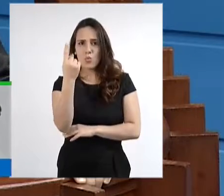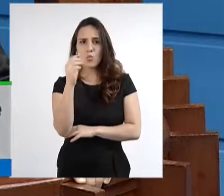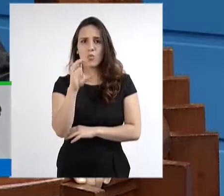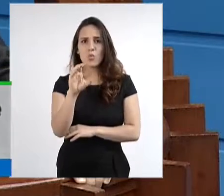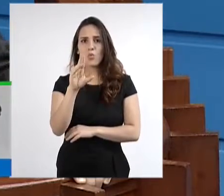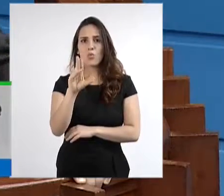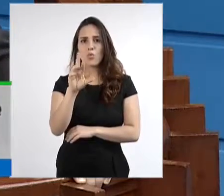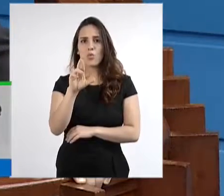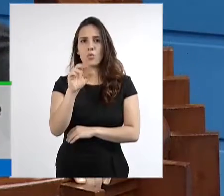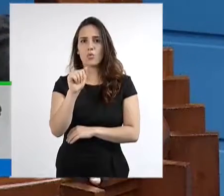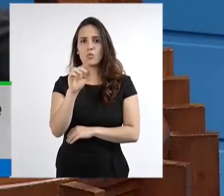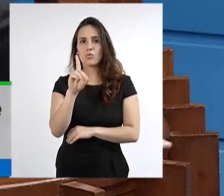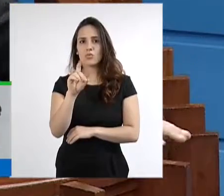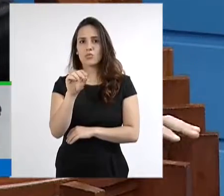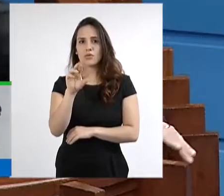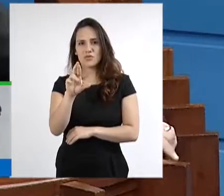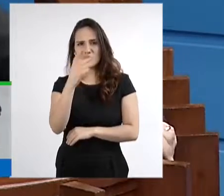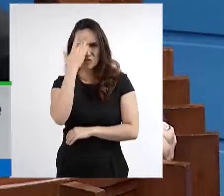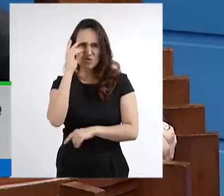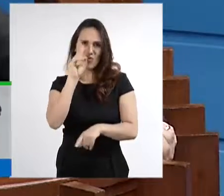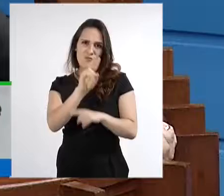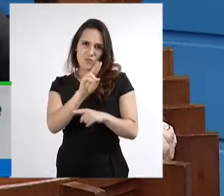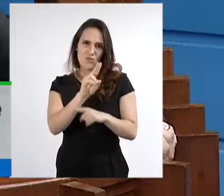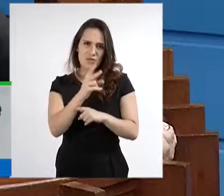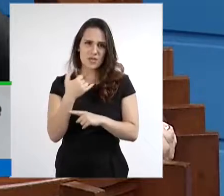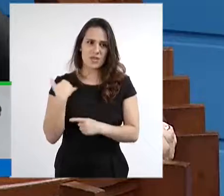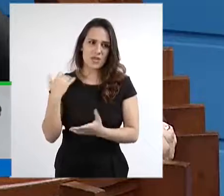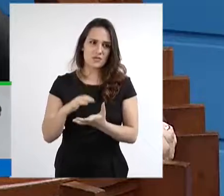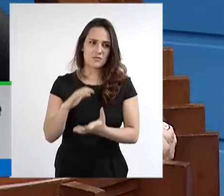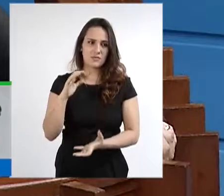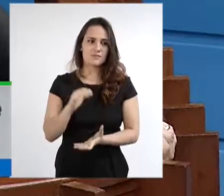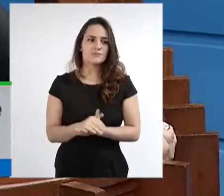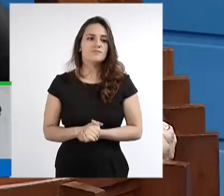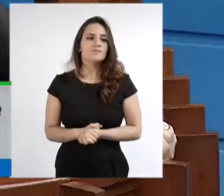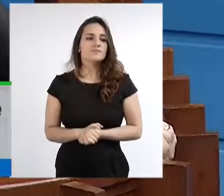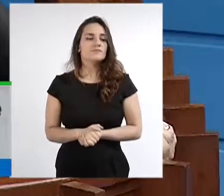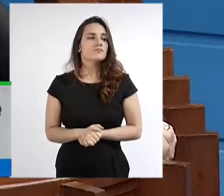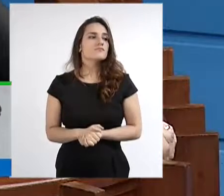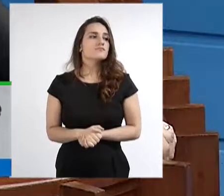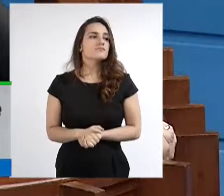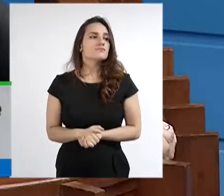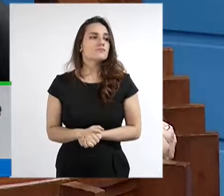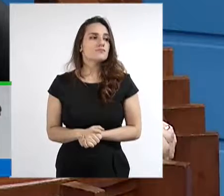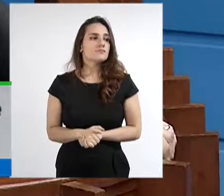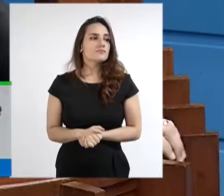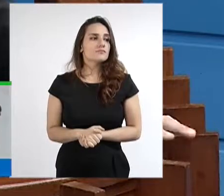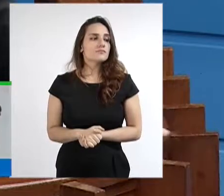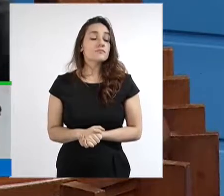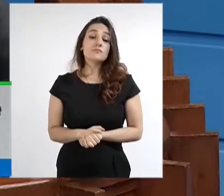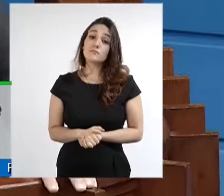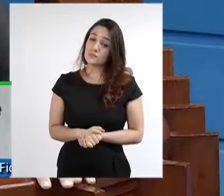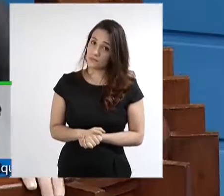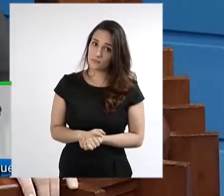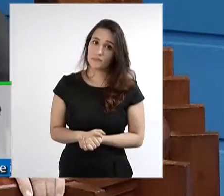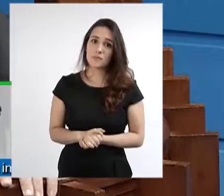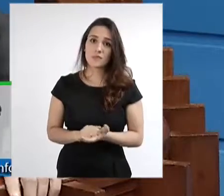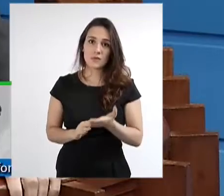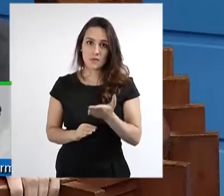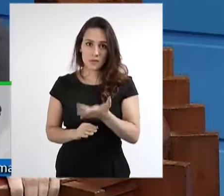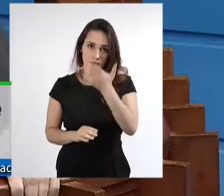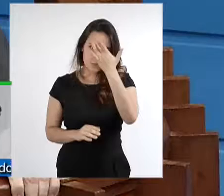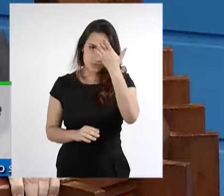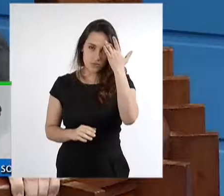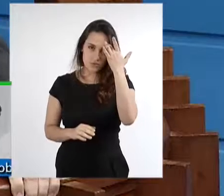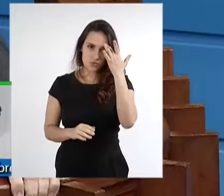curador para essa pessoa idosa. E esse curador, normalmente, ele não